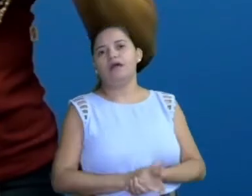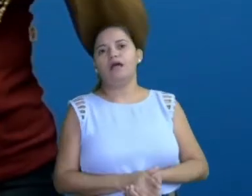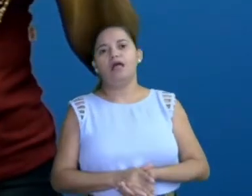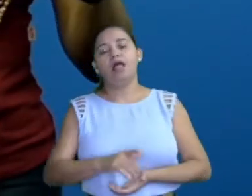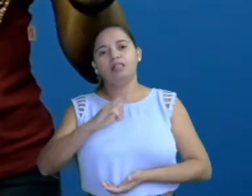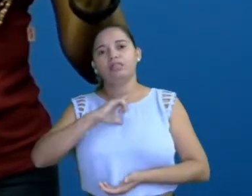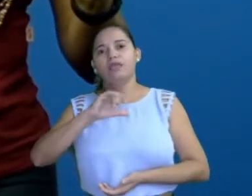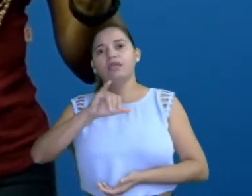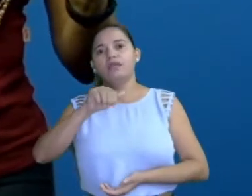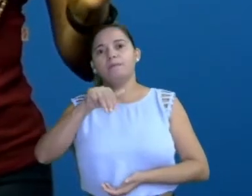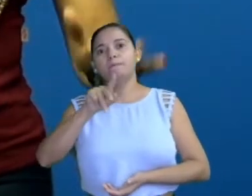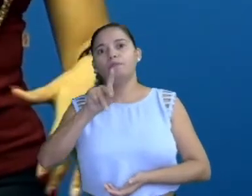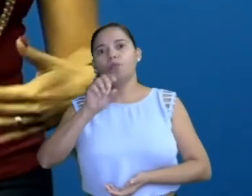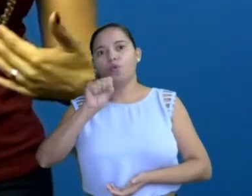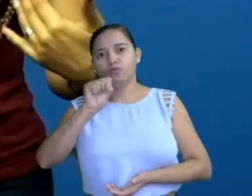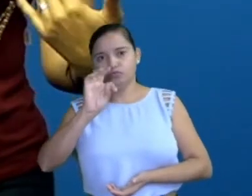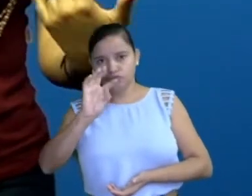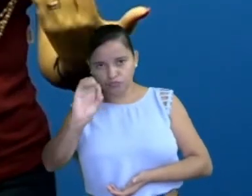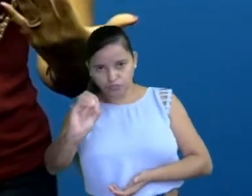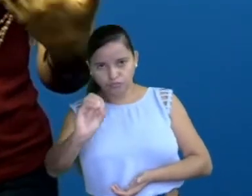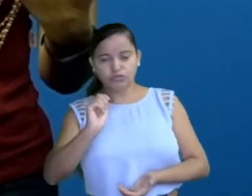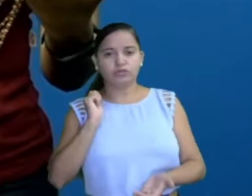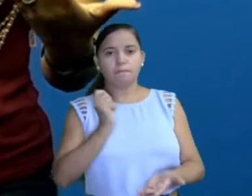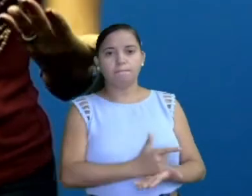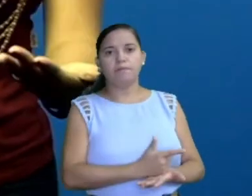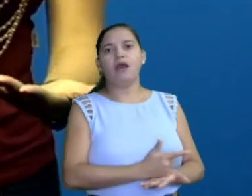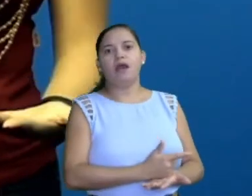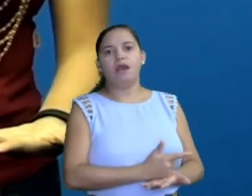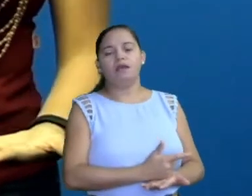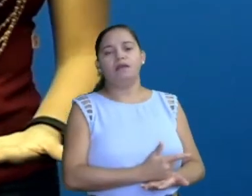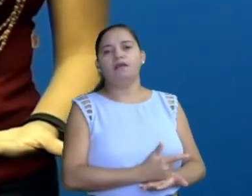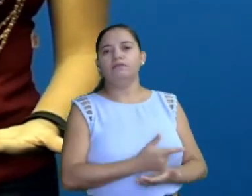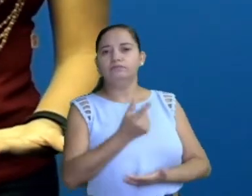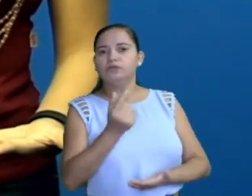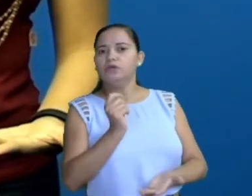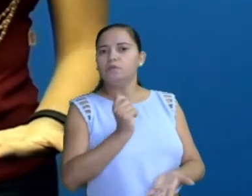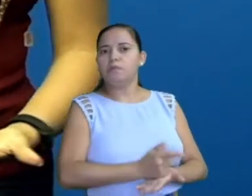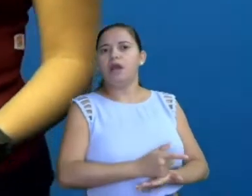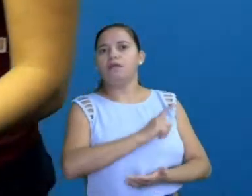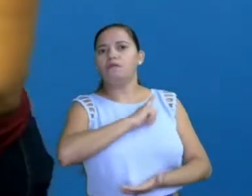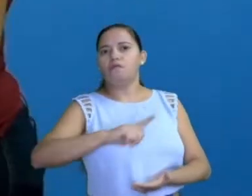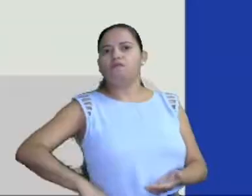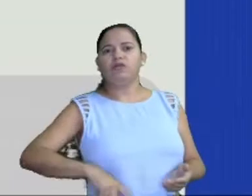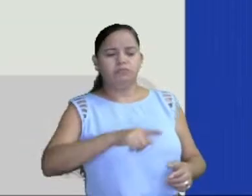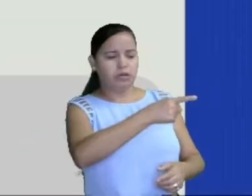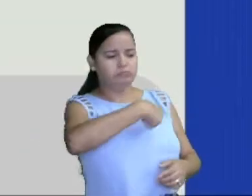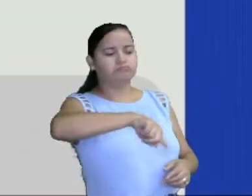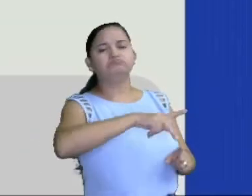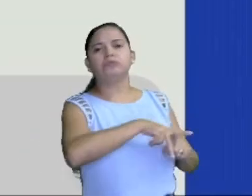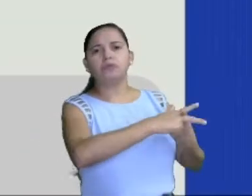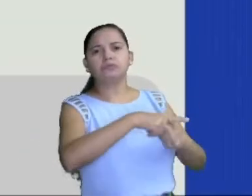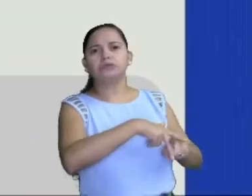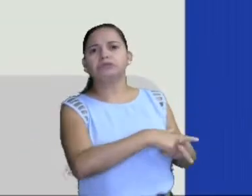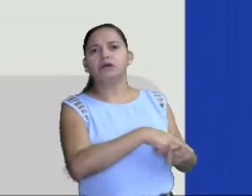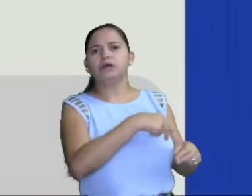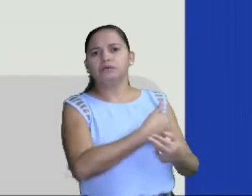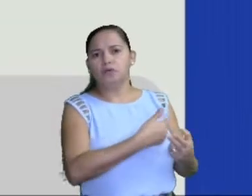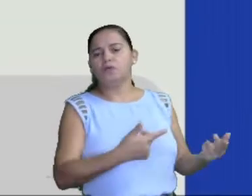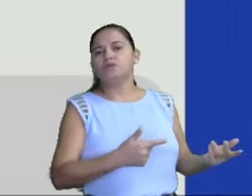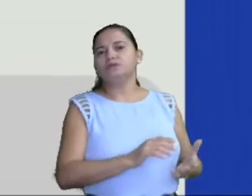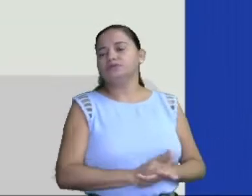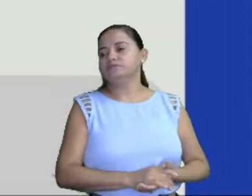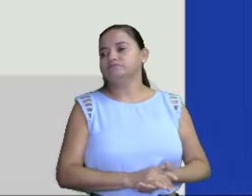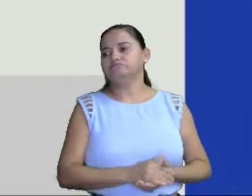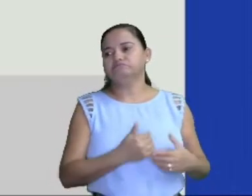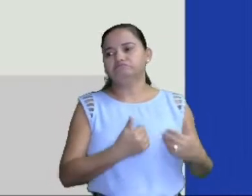Então não é totalmente de graça, a gente está pagando para que ele seja conservado, tá bem? As prefeituras,